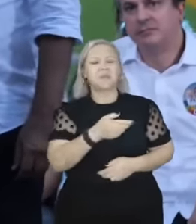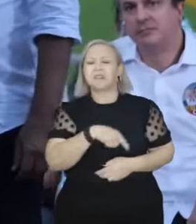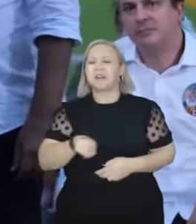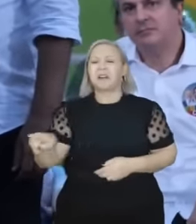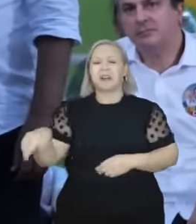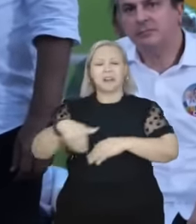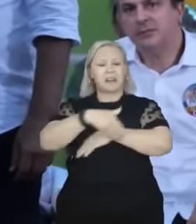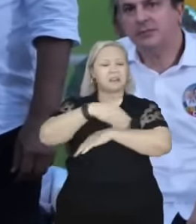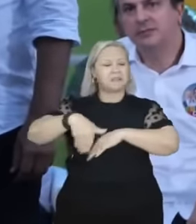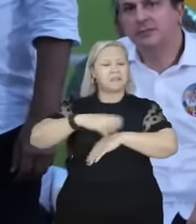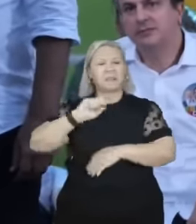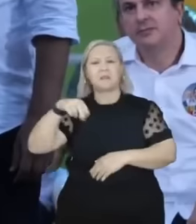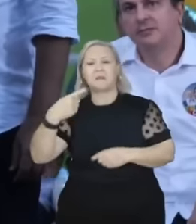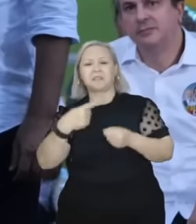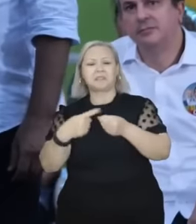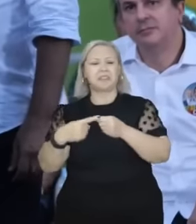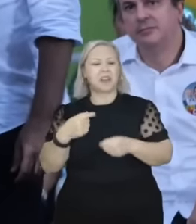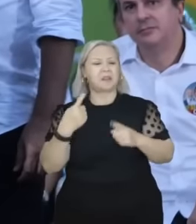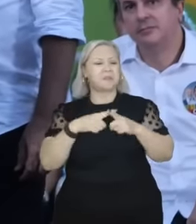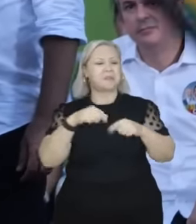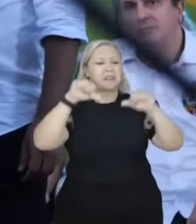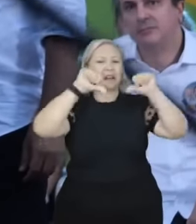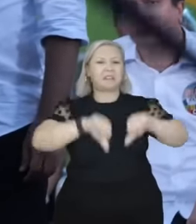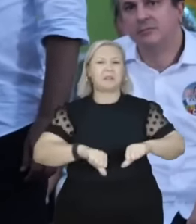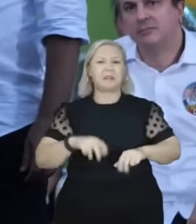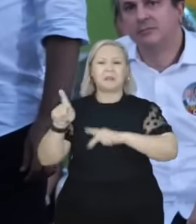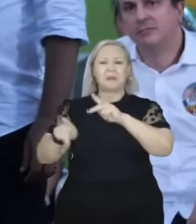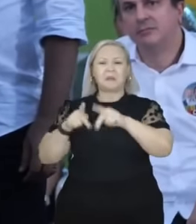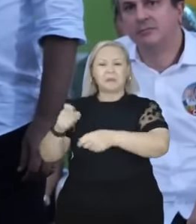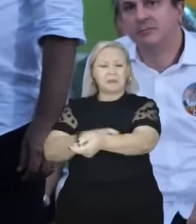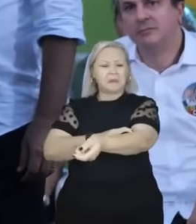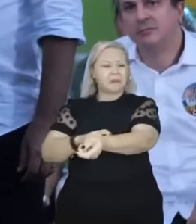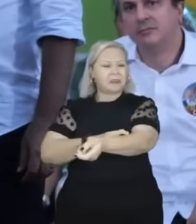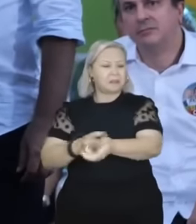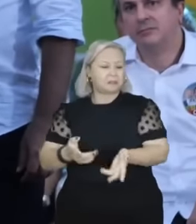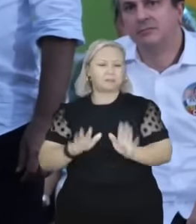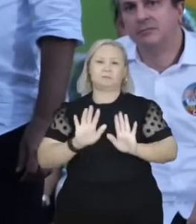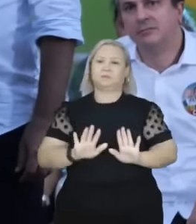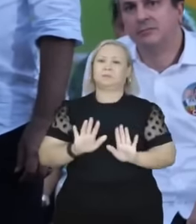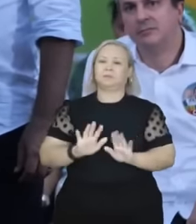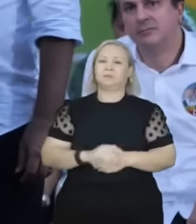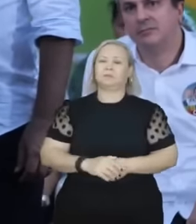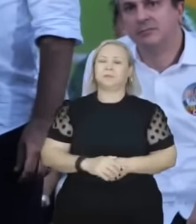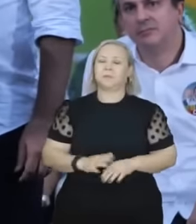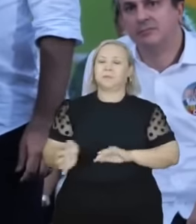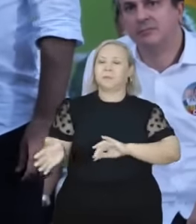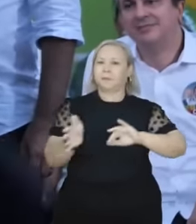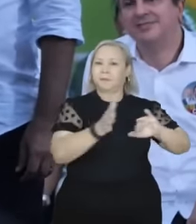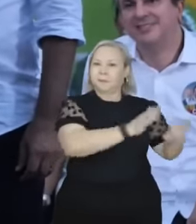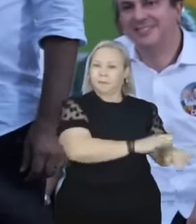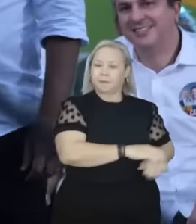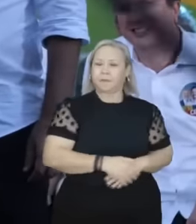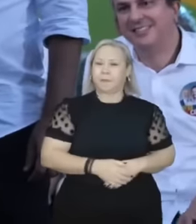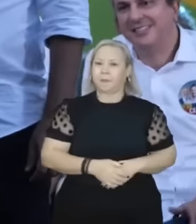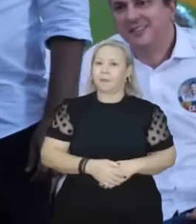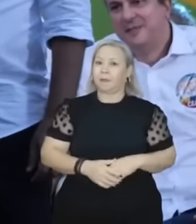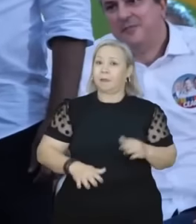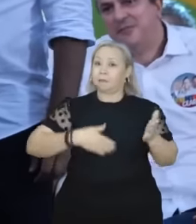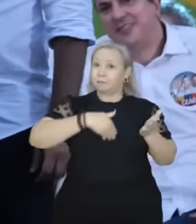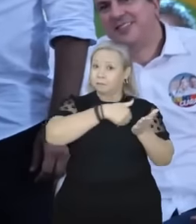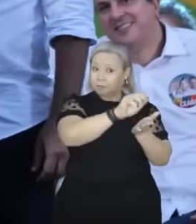ruim, o povo está nervoso, fica aqui. Não. Um cara que fala isso para você, você manda ele embora. E você vai saber